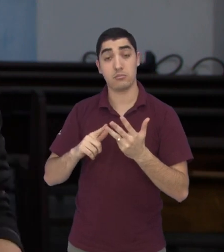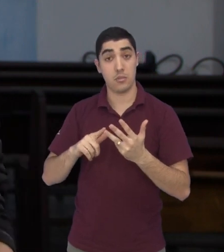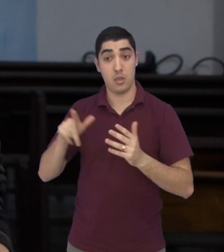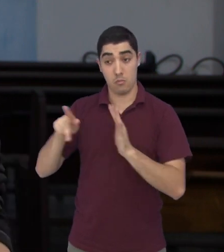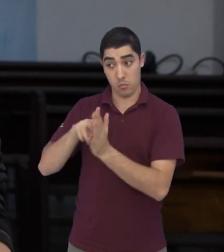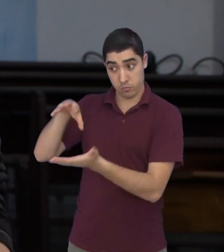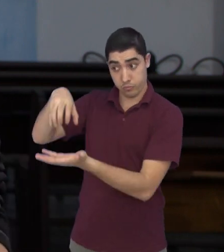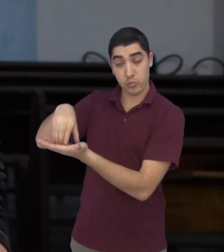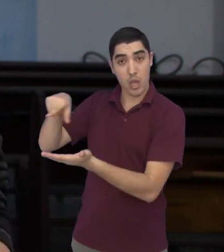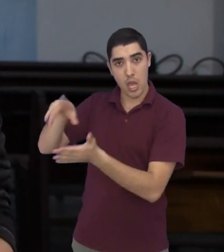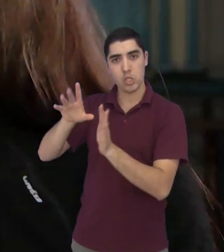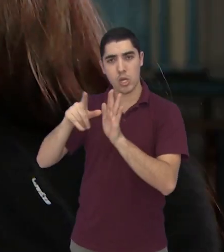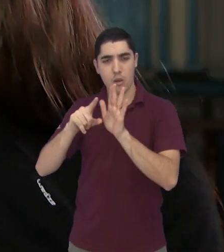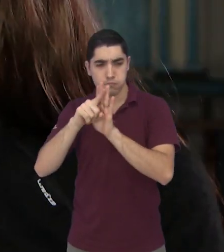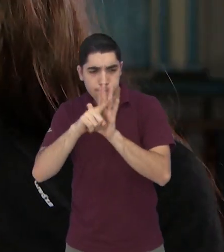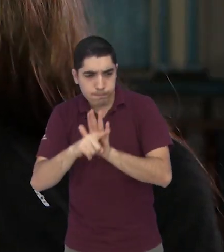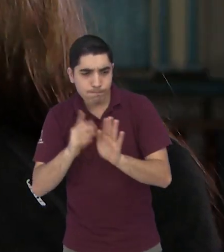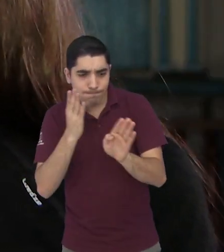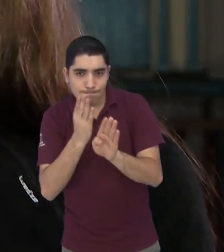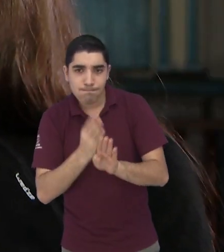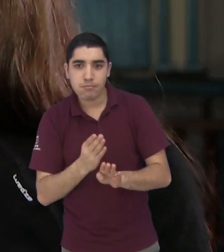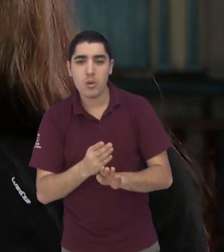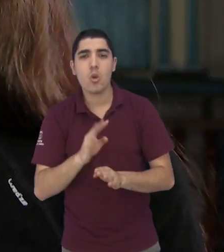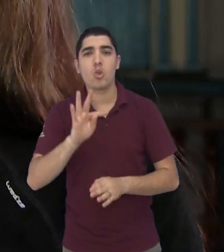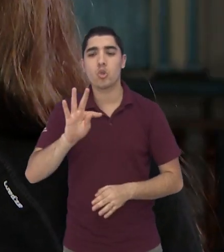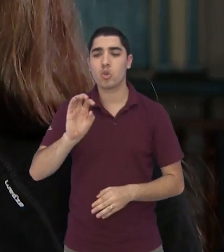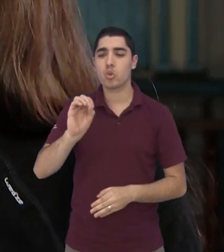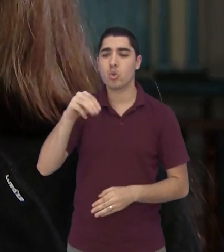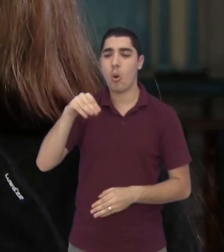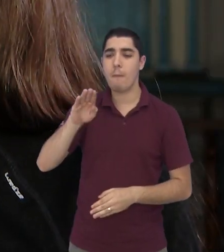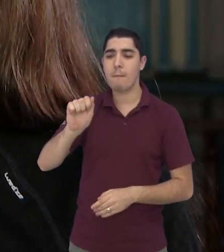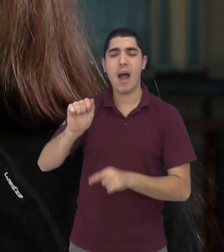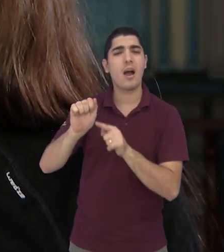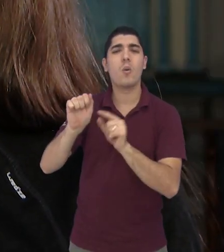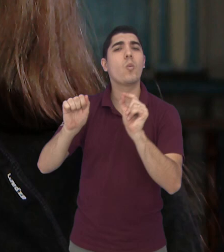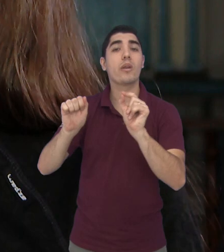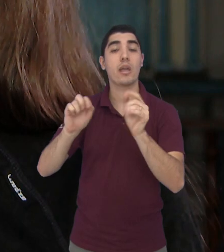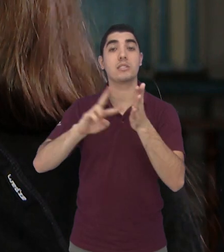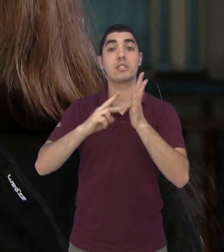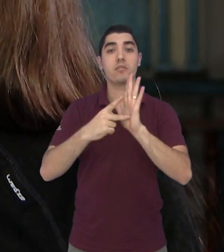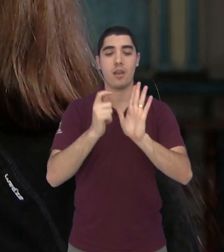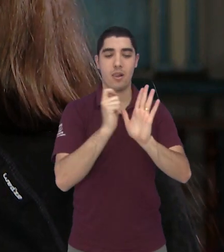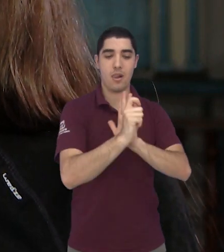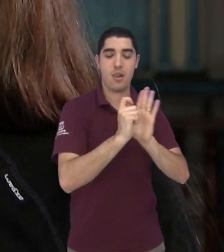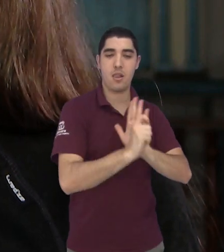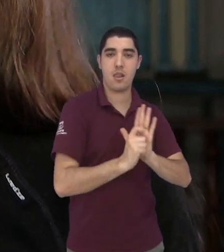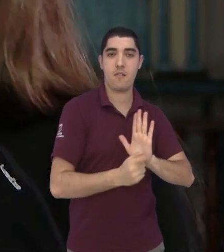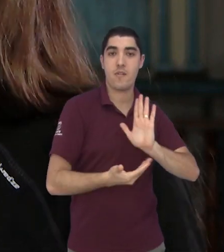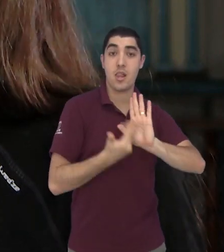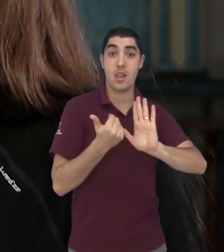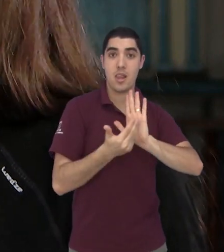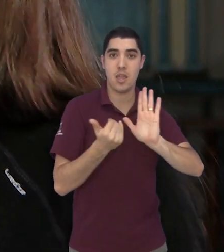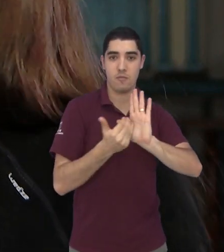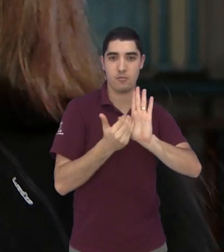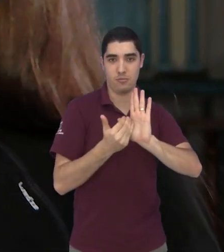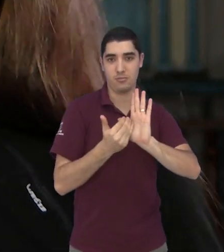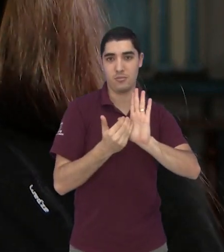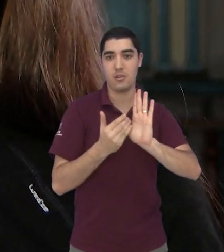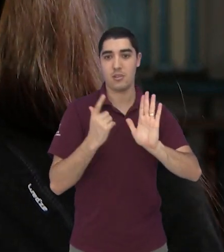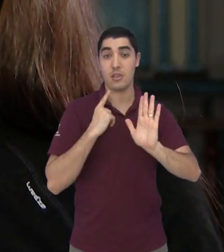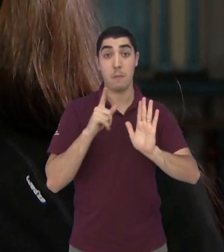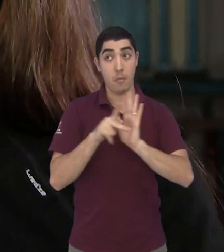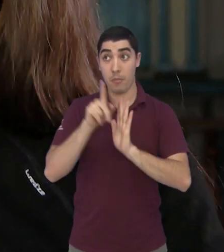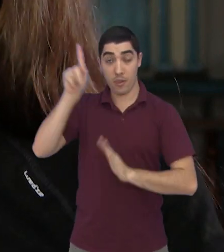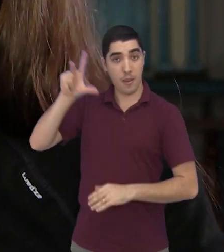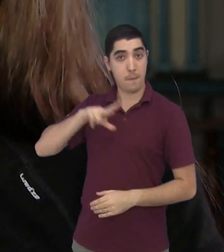todos os livros tombos. Tombar significa inscrever nos livros de registros, que é o livro tombo, que isso vem de